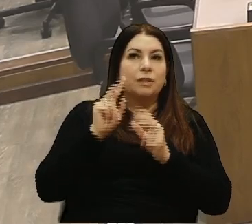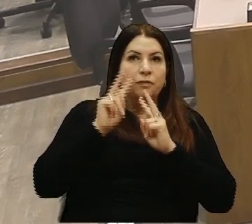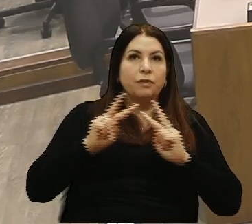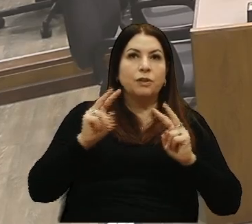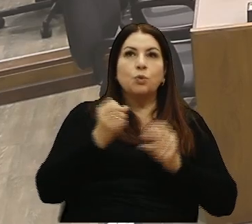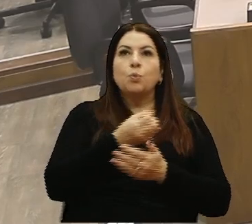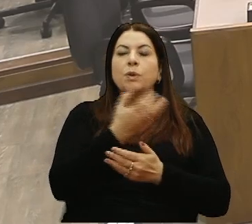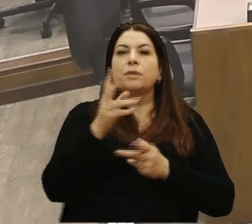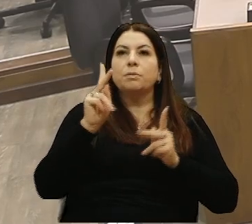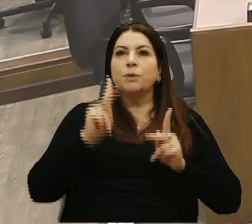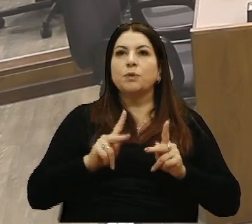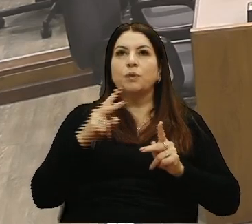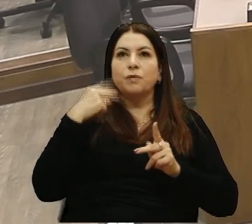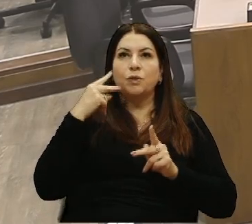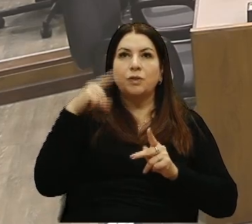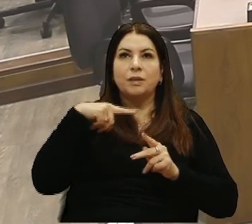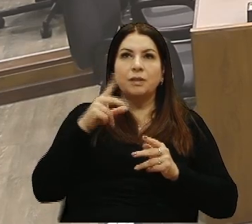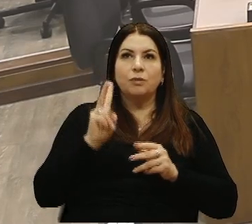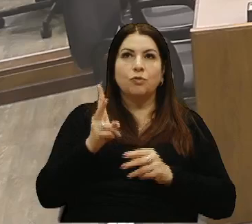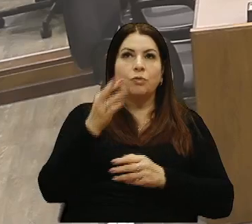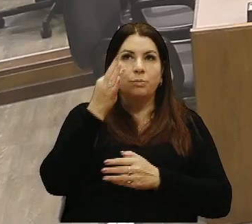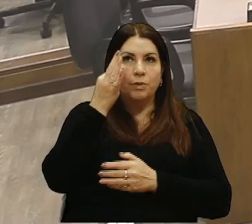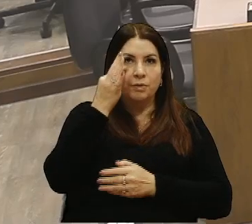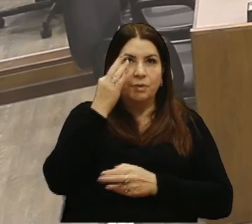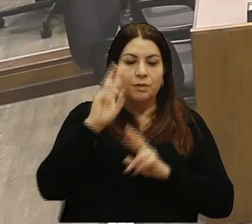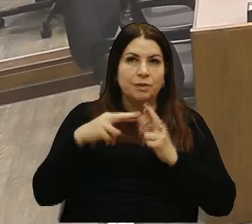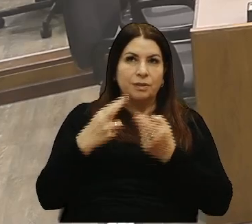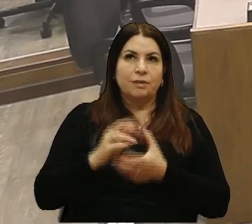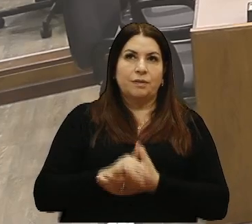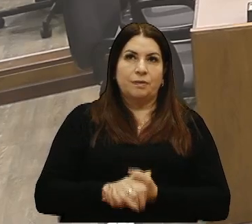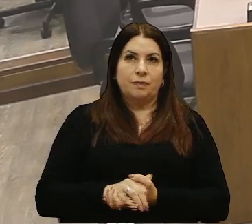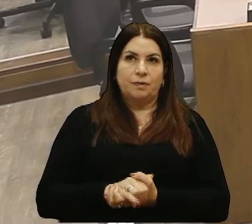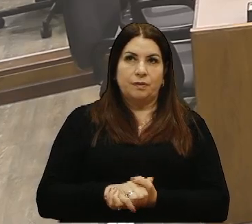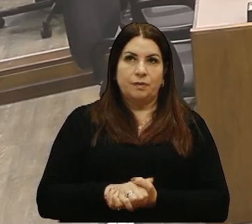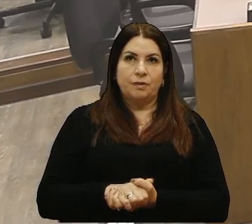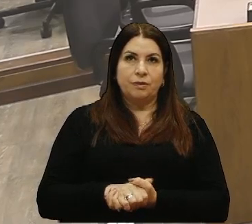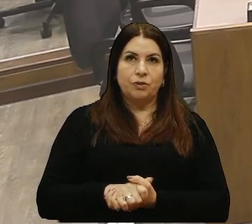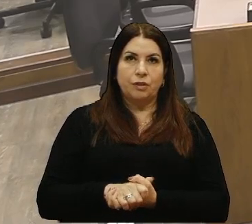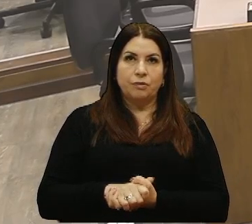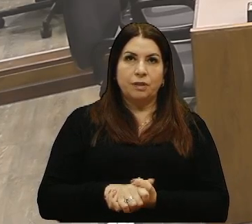de quórum, ver os vereadores que seguem presentes na sessão.